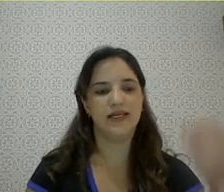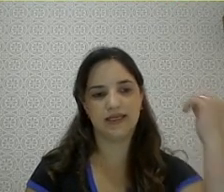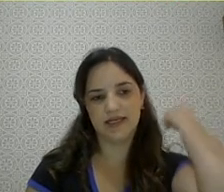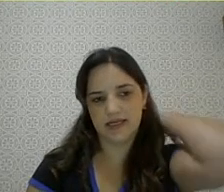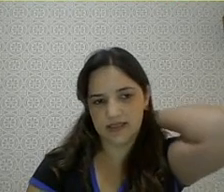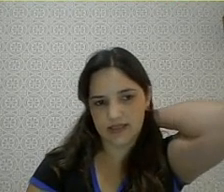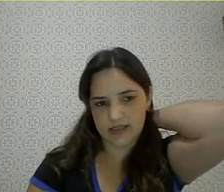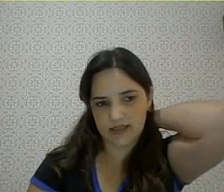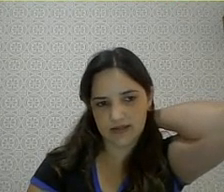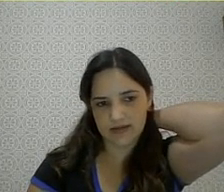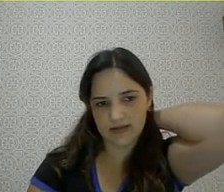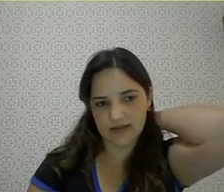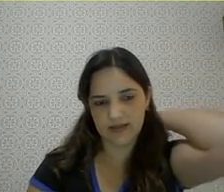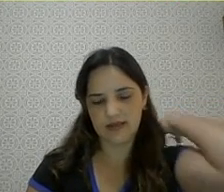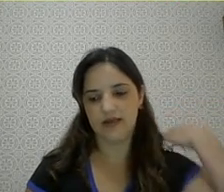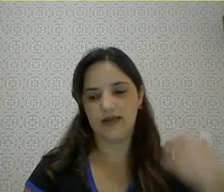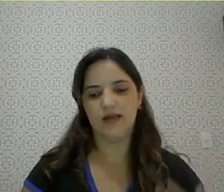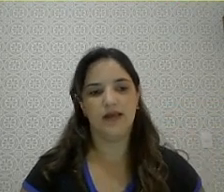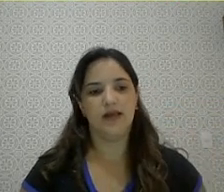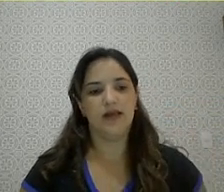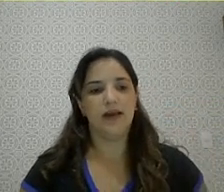Última linha, crianças.